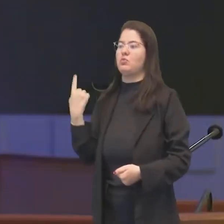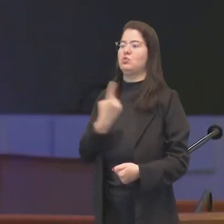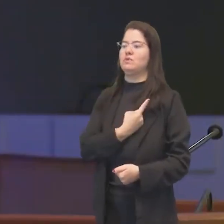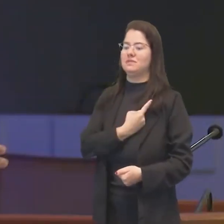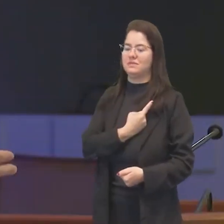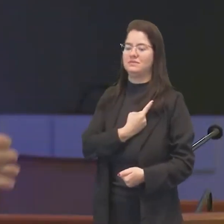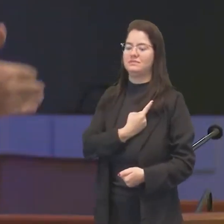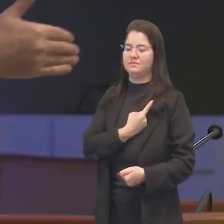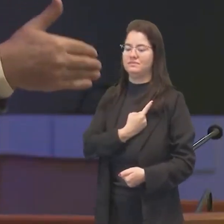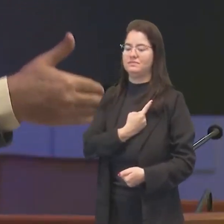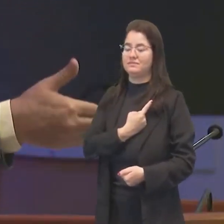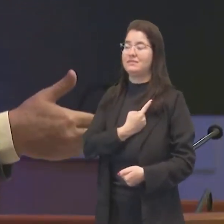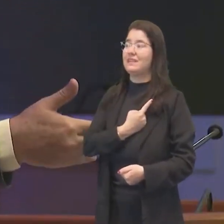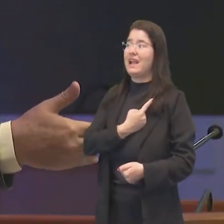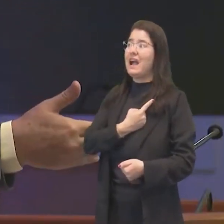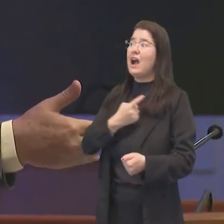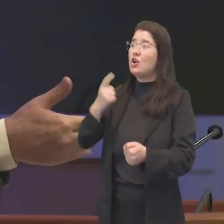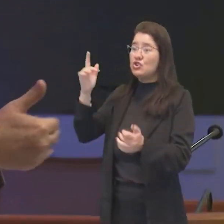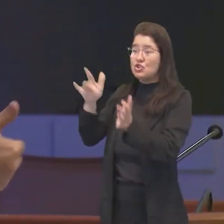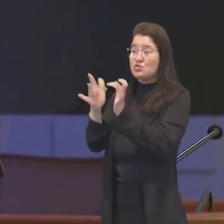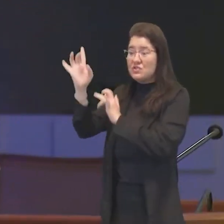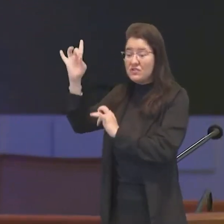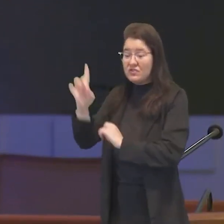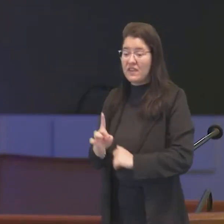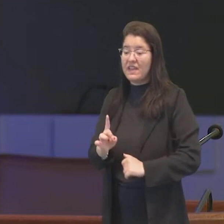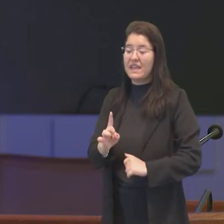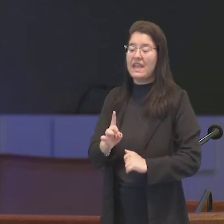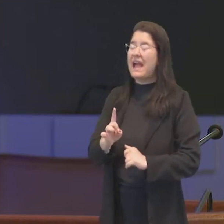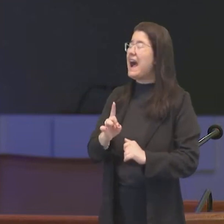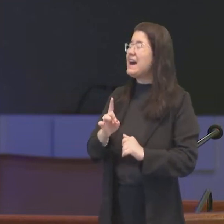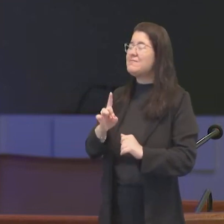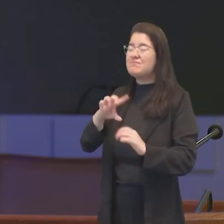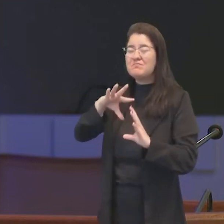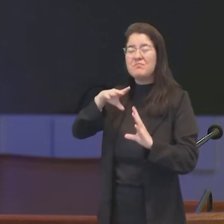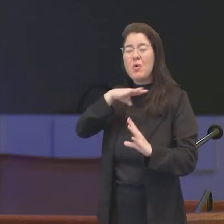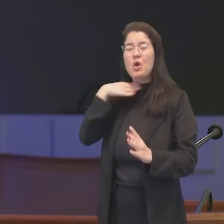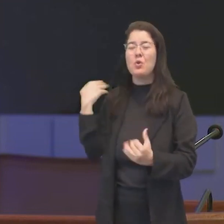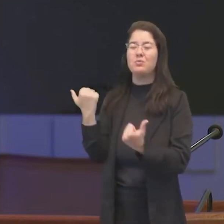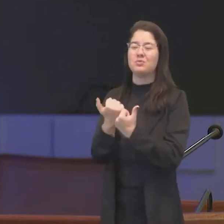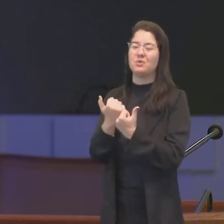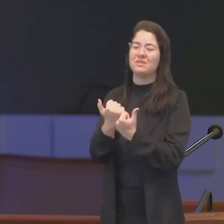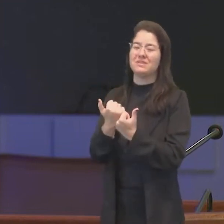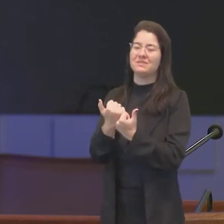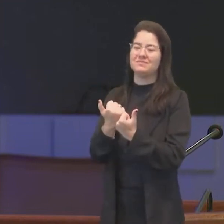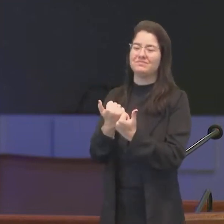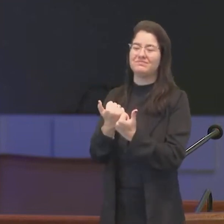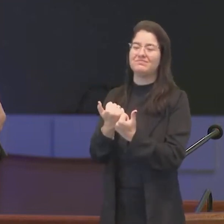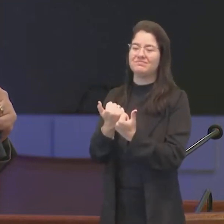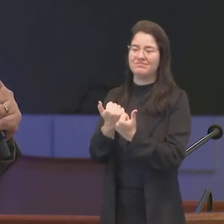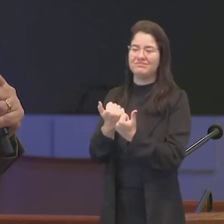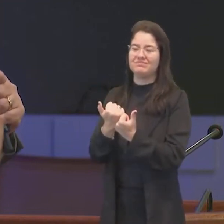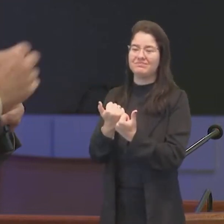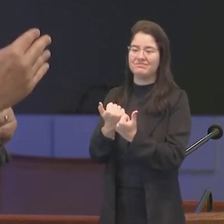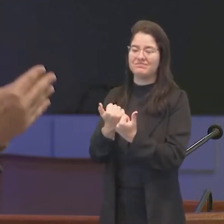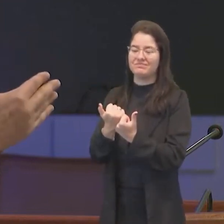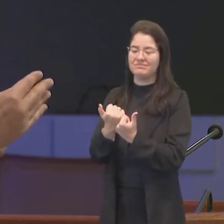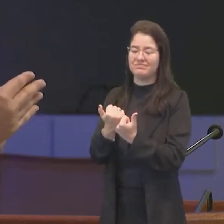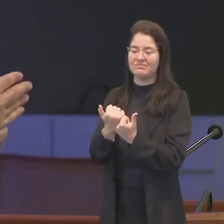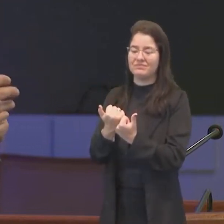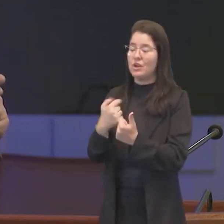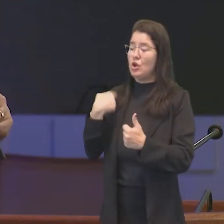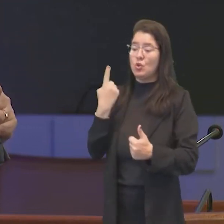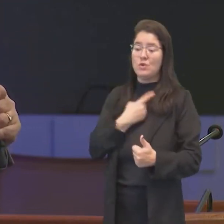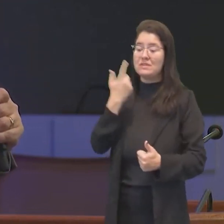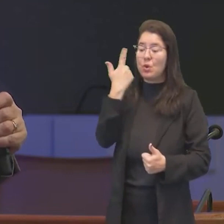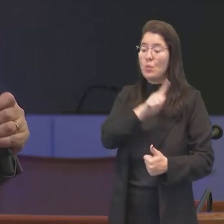Deus, a sua morte cessa o sacrifício. O homem já não tem mais mérito, o homem já não tem mais o que oferecer,